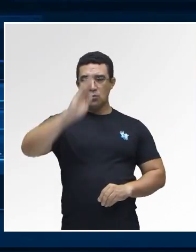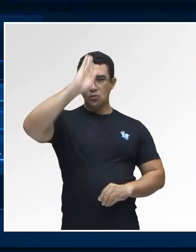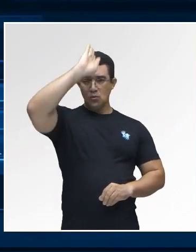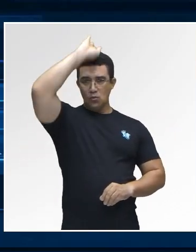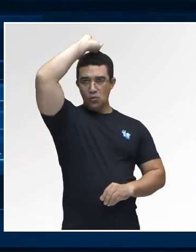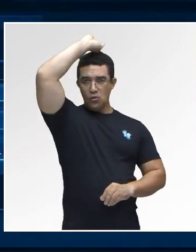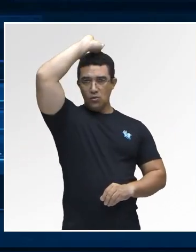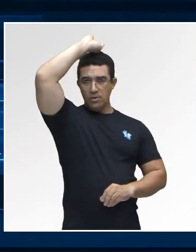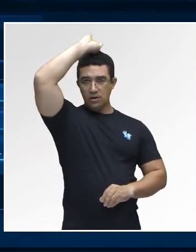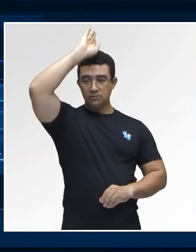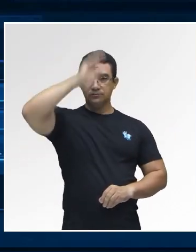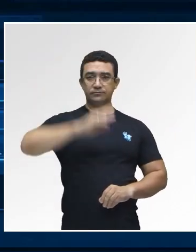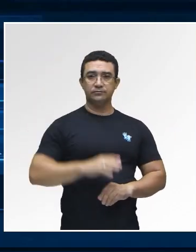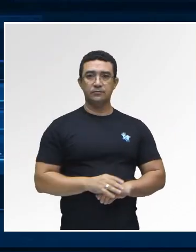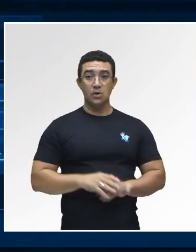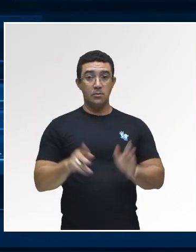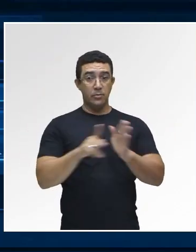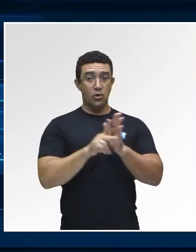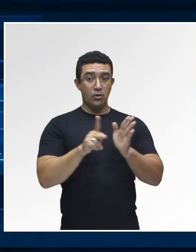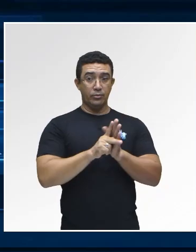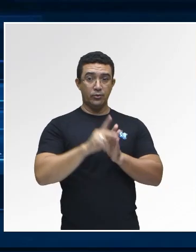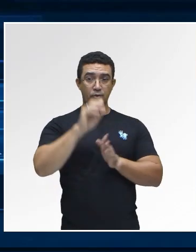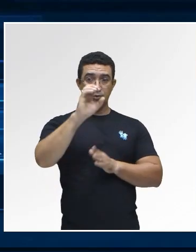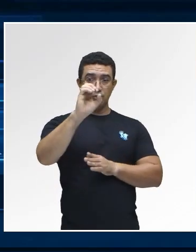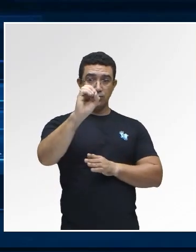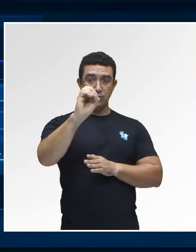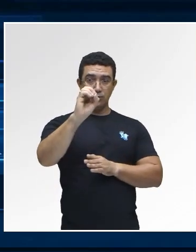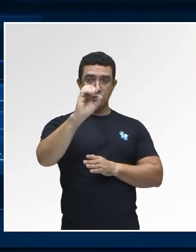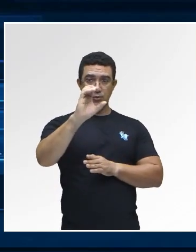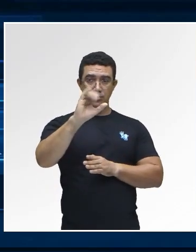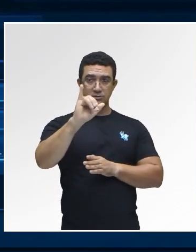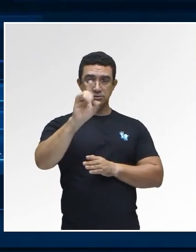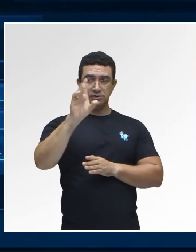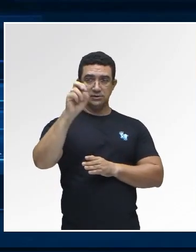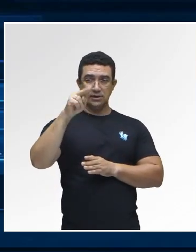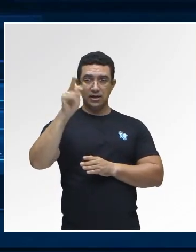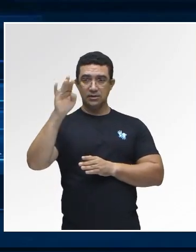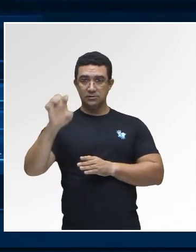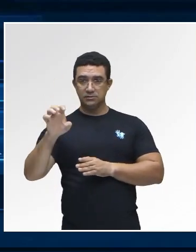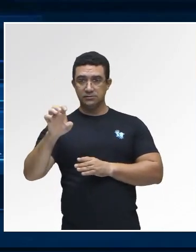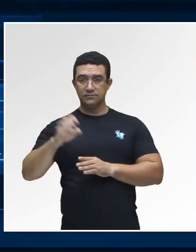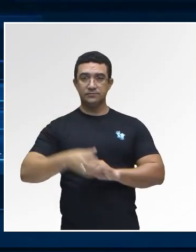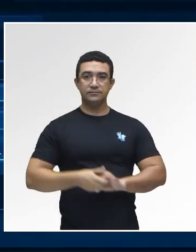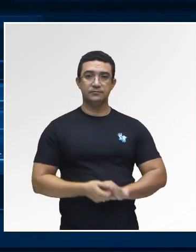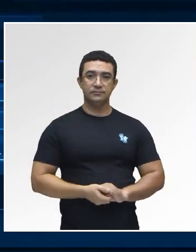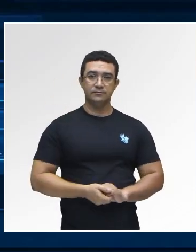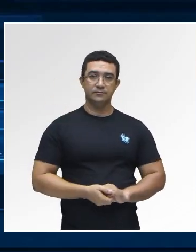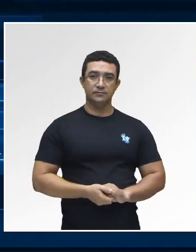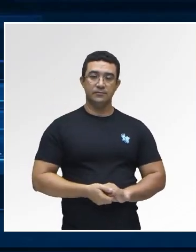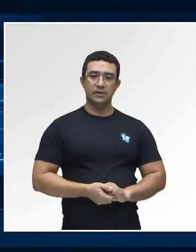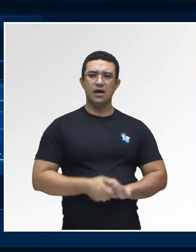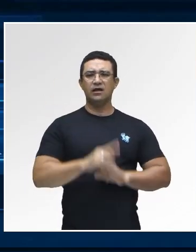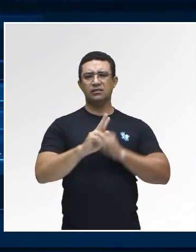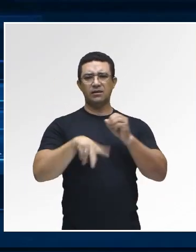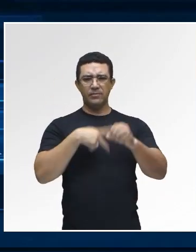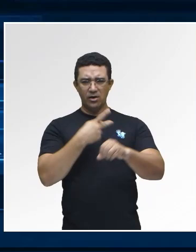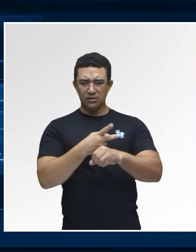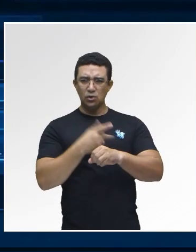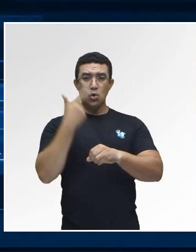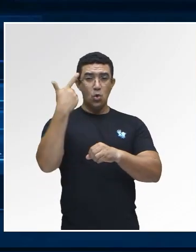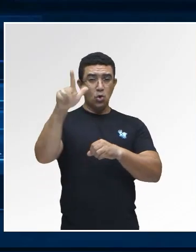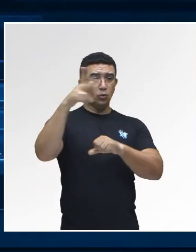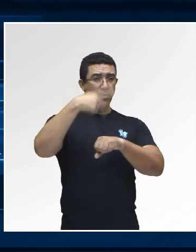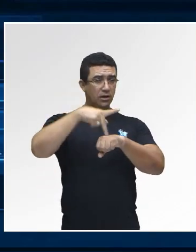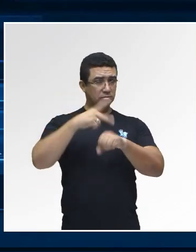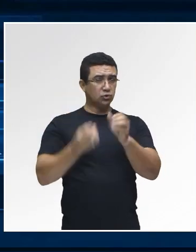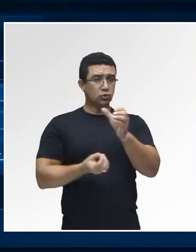Romano do Ocidente. Lá do outro lado vai surgir um outro país, um outro império que vocês daqui a pouco